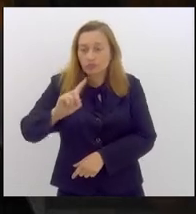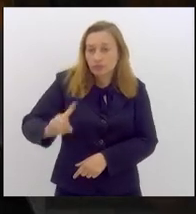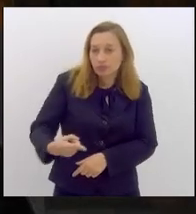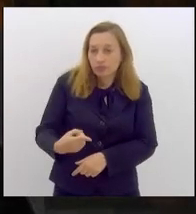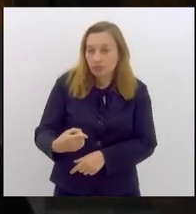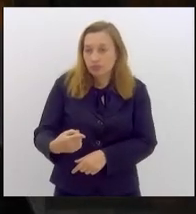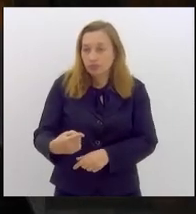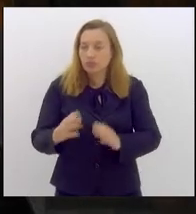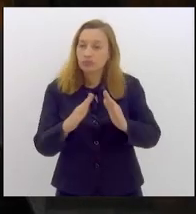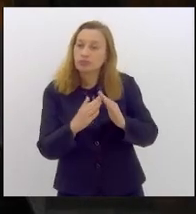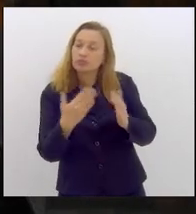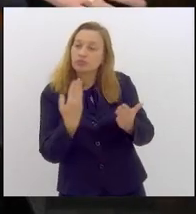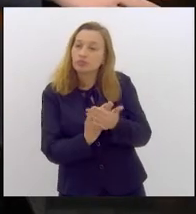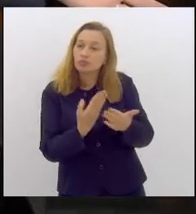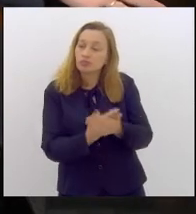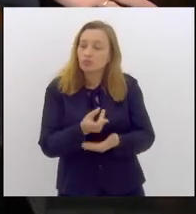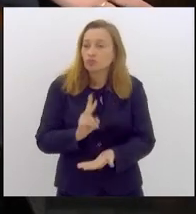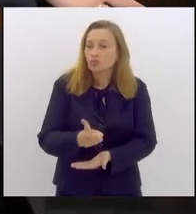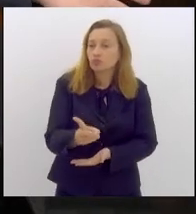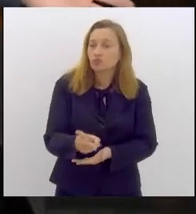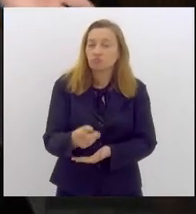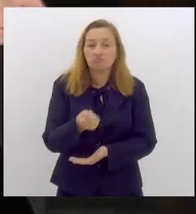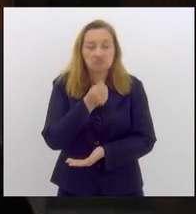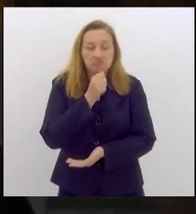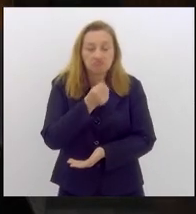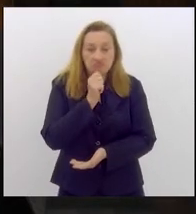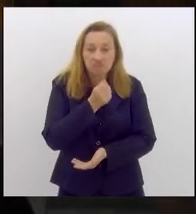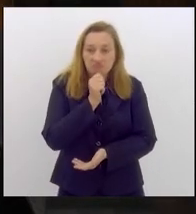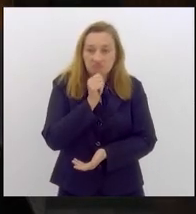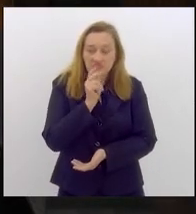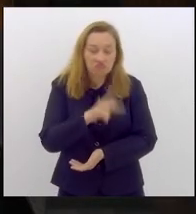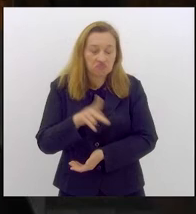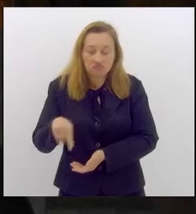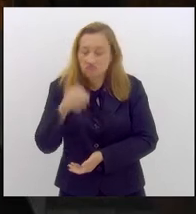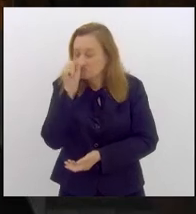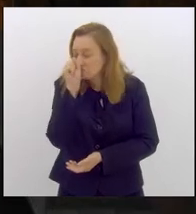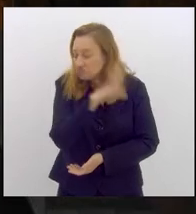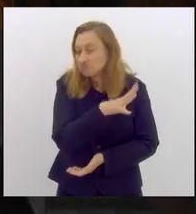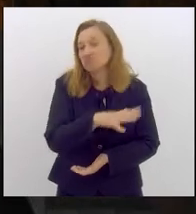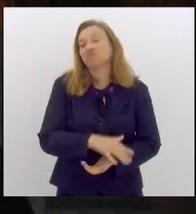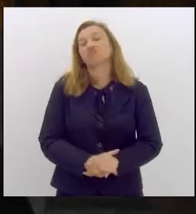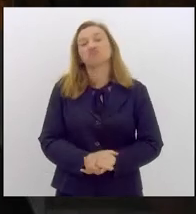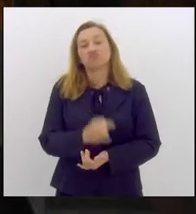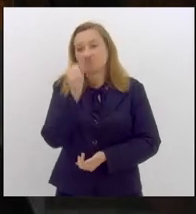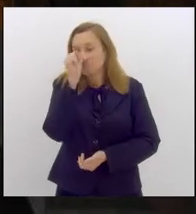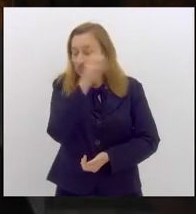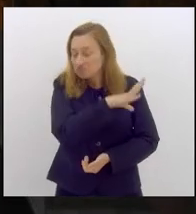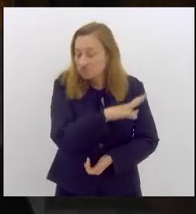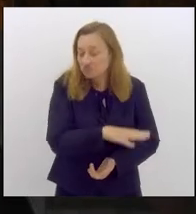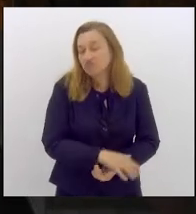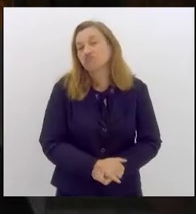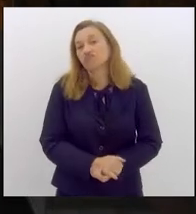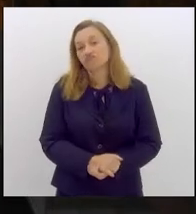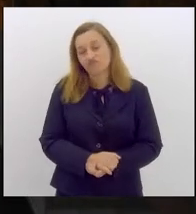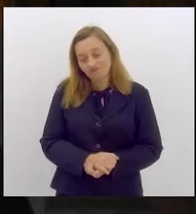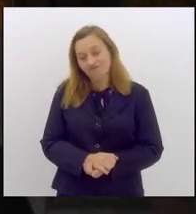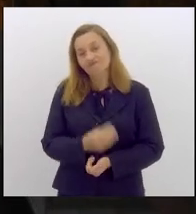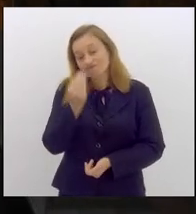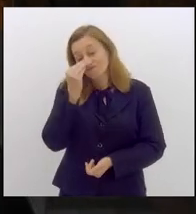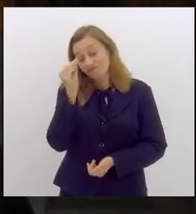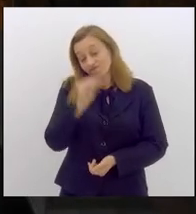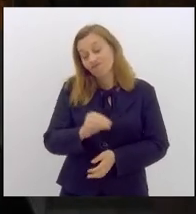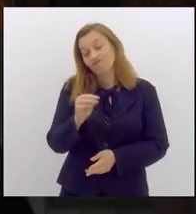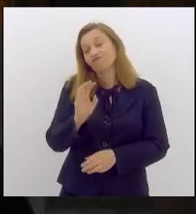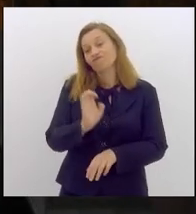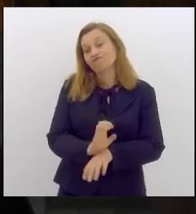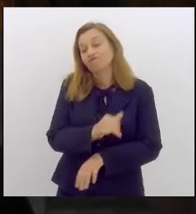continuam sem professor. Isso é um absurdo. Isso é um escárnio com a população do Estado do Rio de